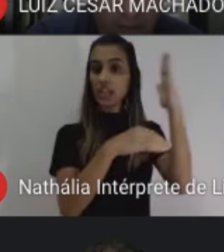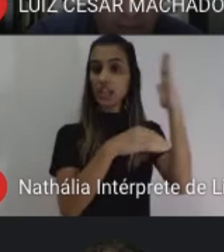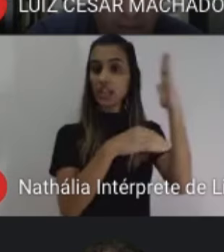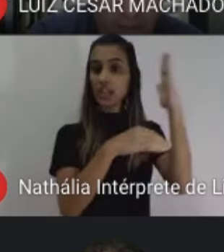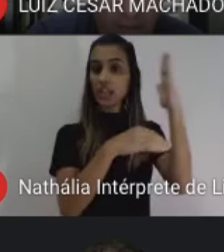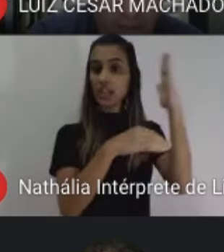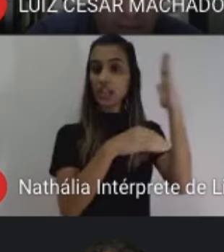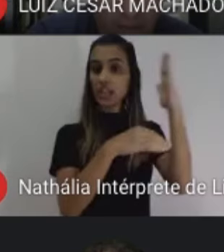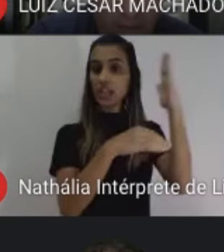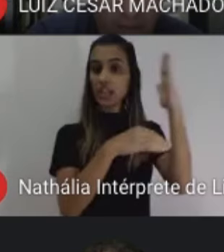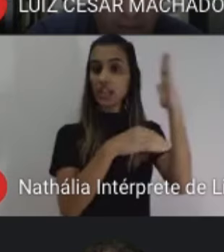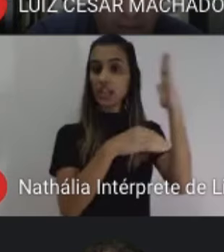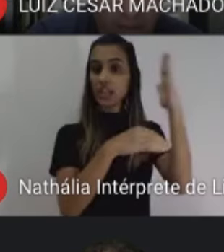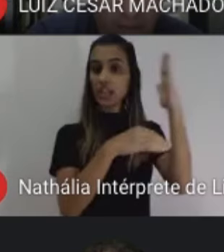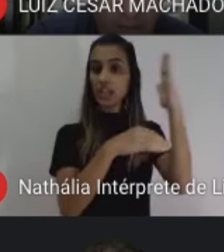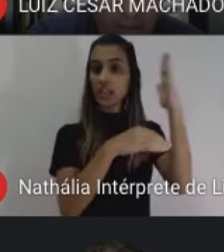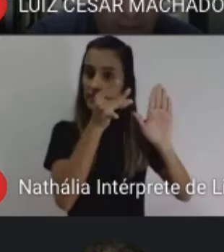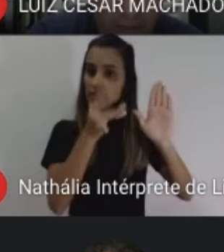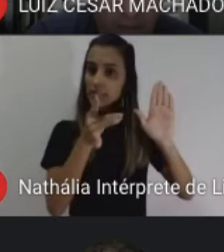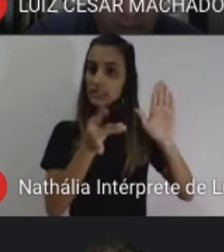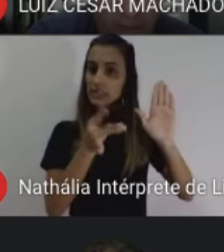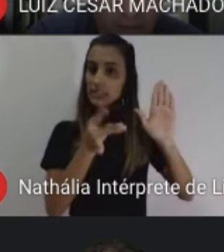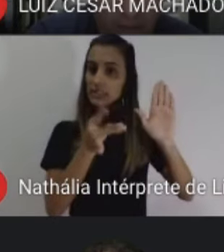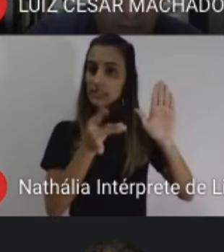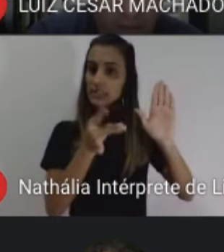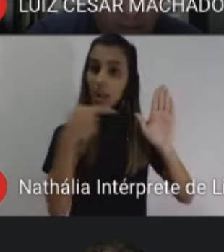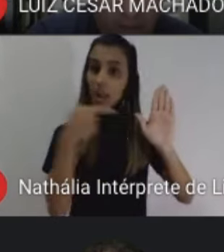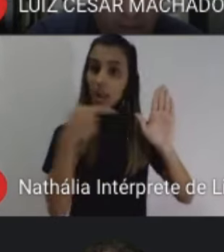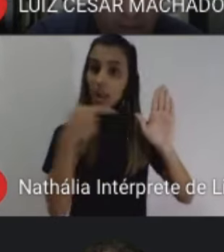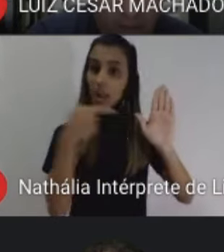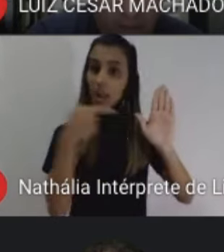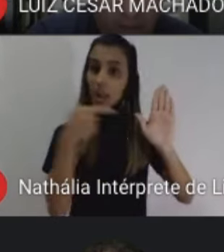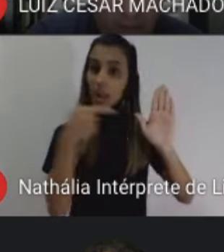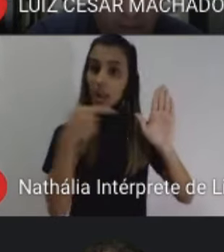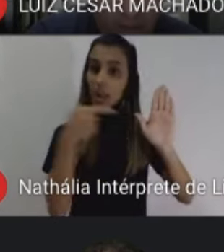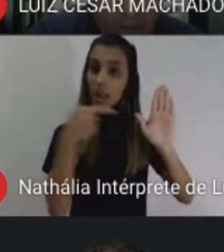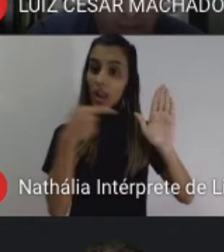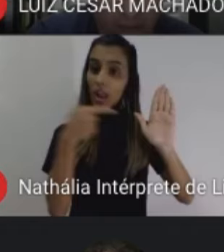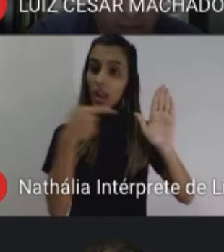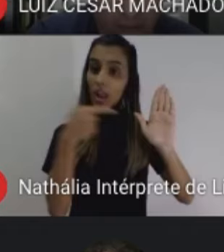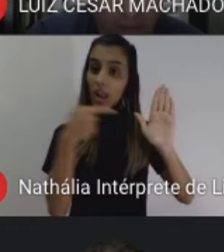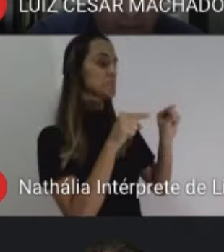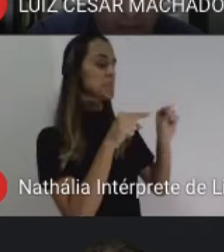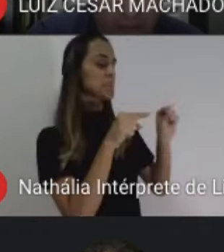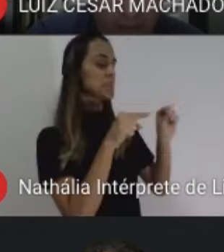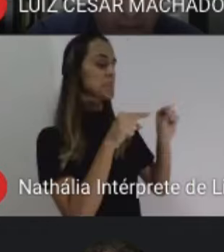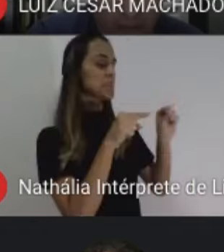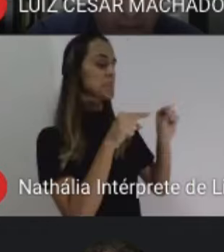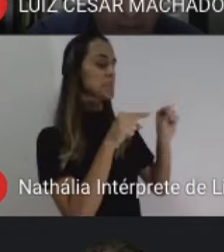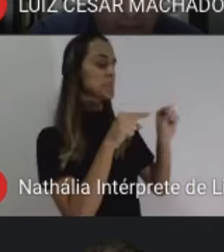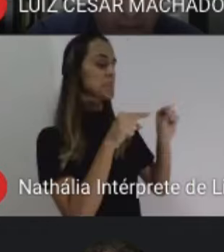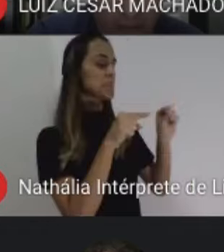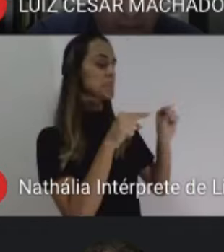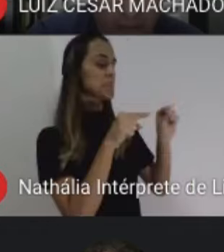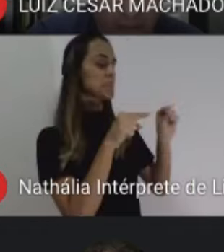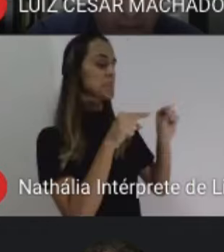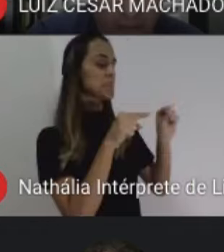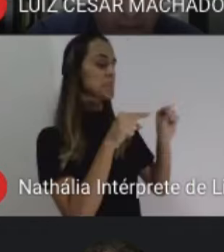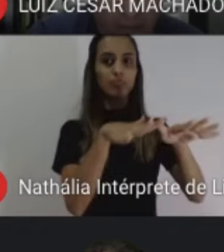princípio, em tese, existe essa finalidade. Quando se fala em intervenção militar, é um modo de ruptura com o Estado de